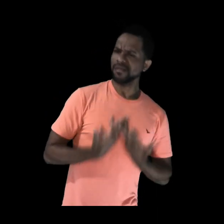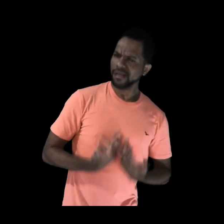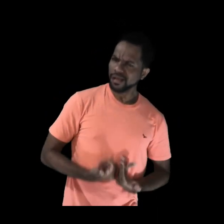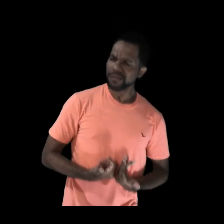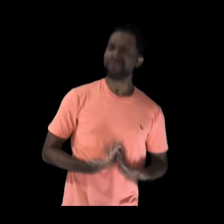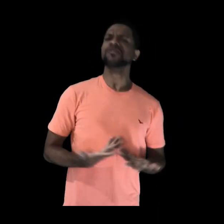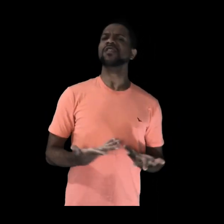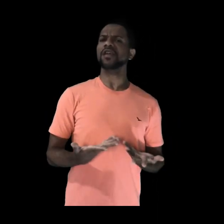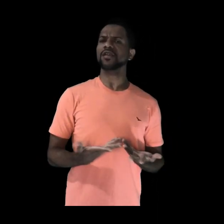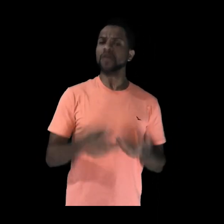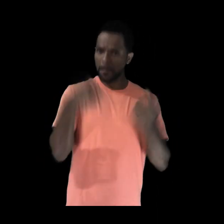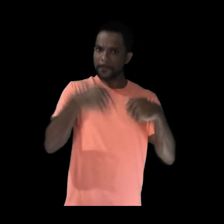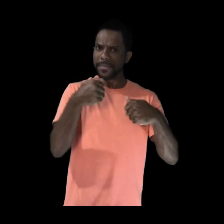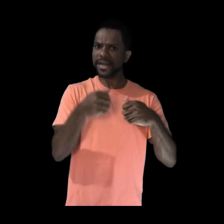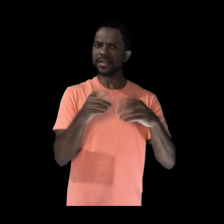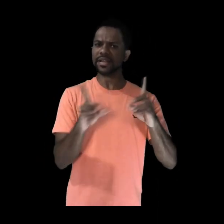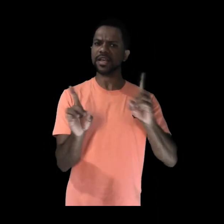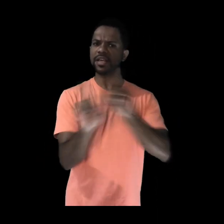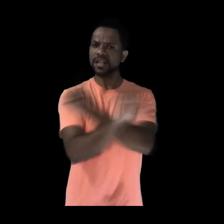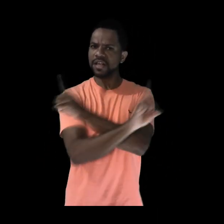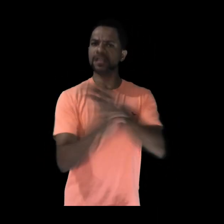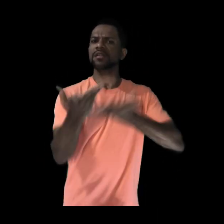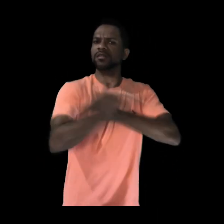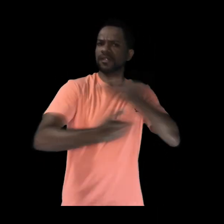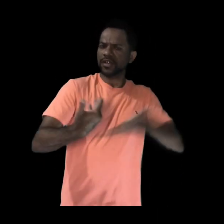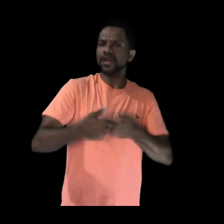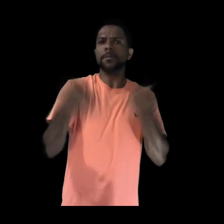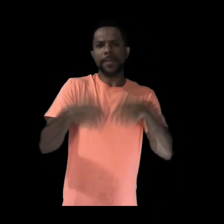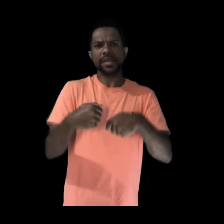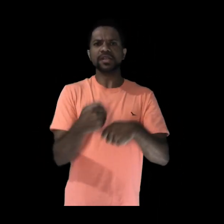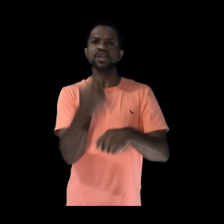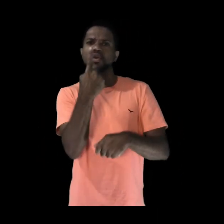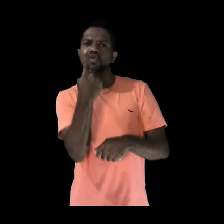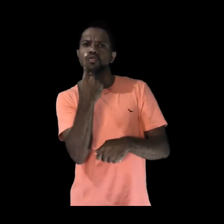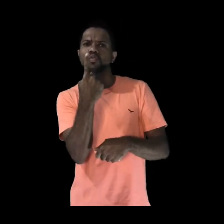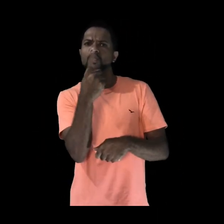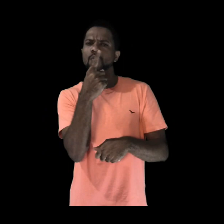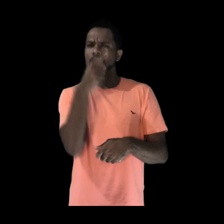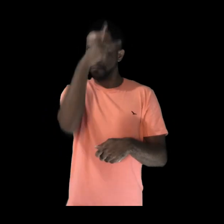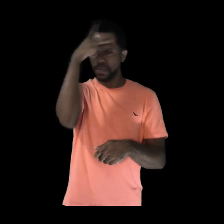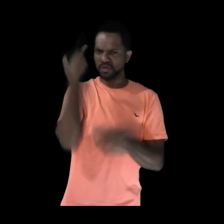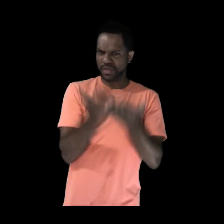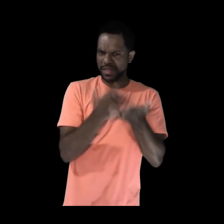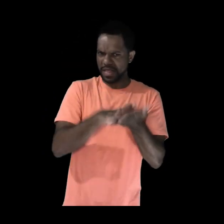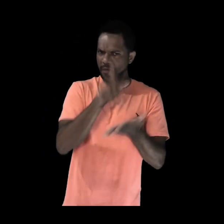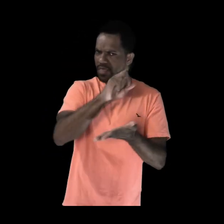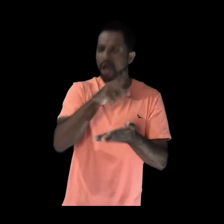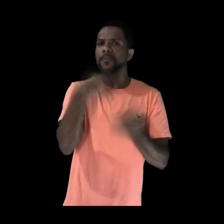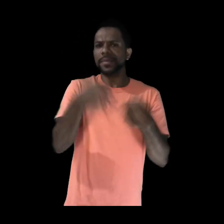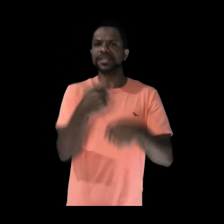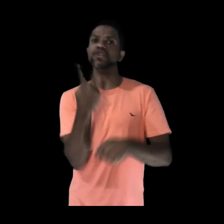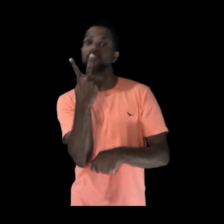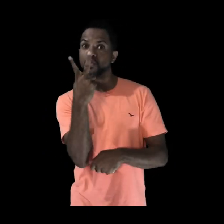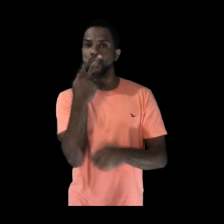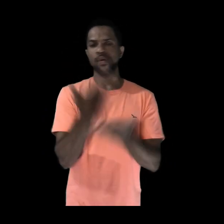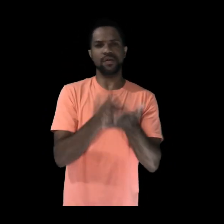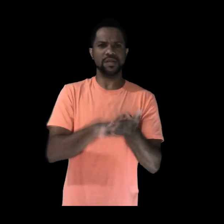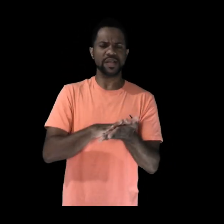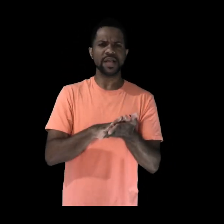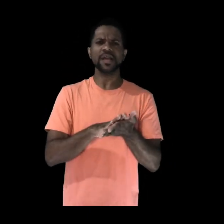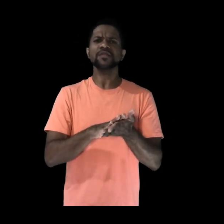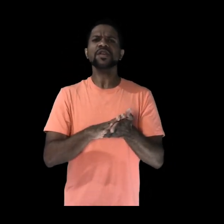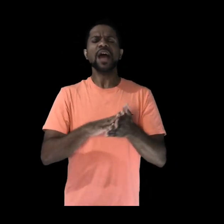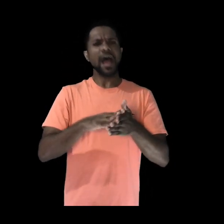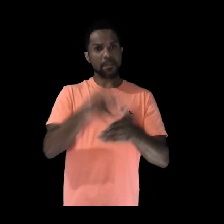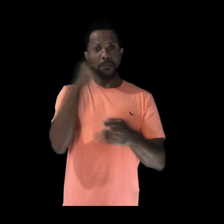desgastante, cansativa. Então, precisa de revezamento, né? De no mínimo duas pessoas. Que às vezes também vê no show, nas lives dos